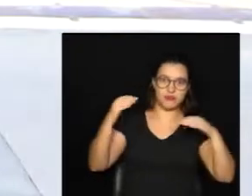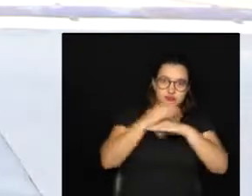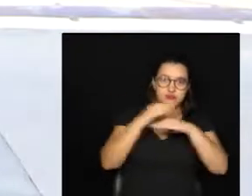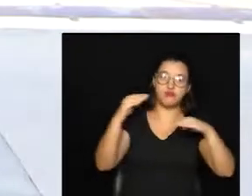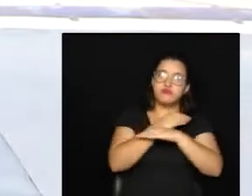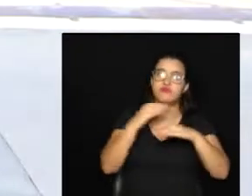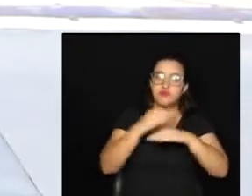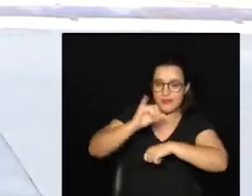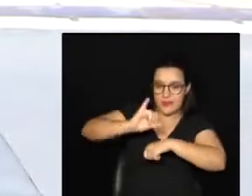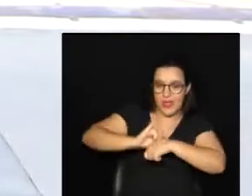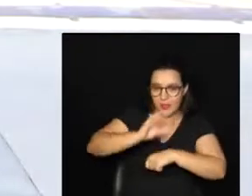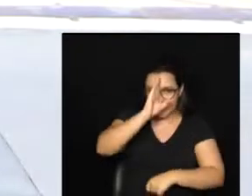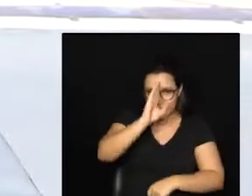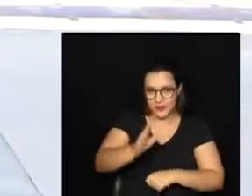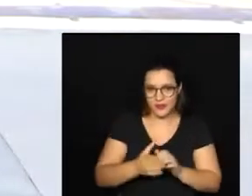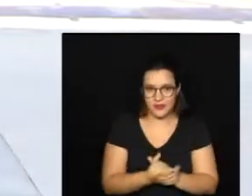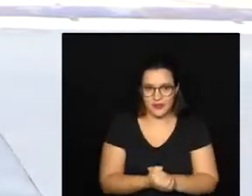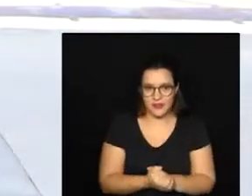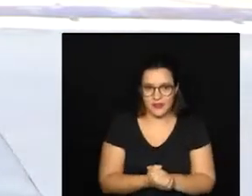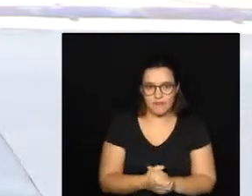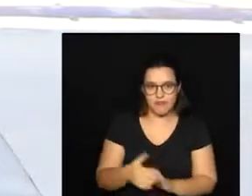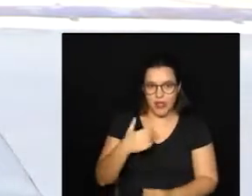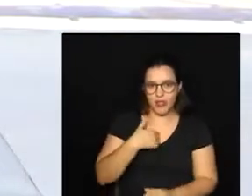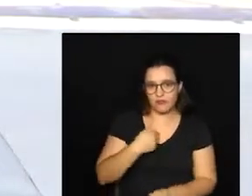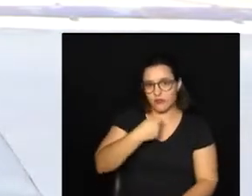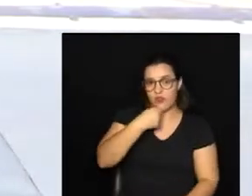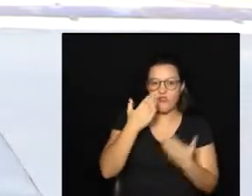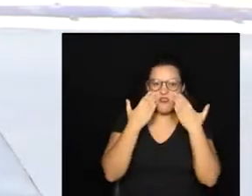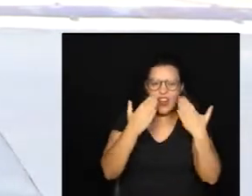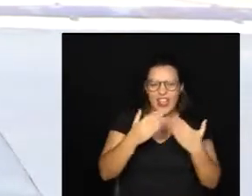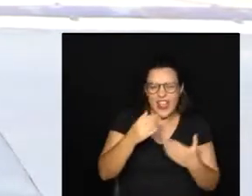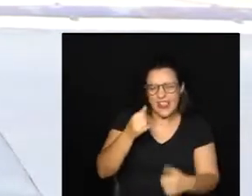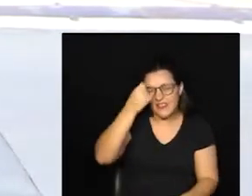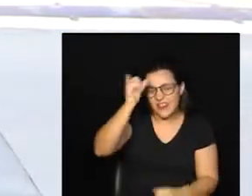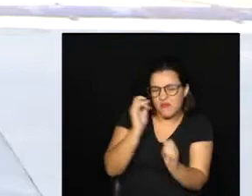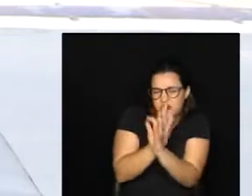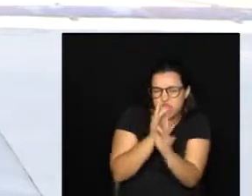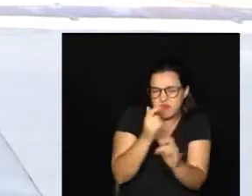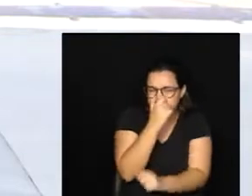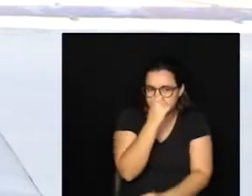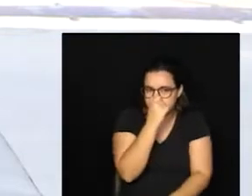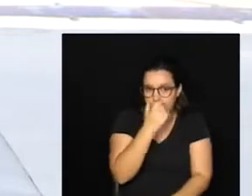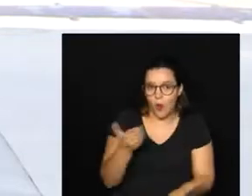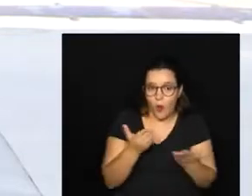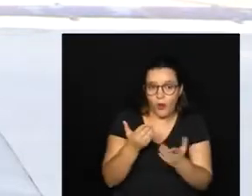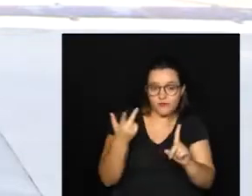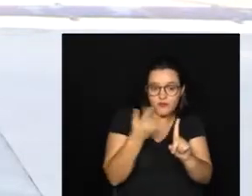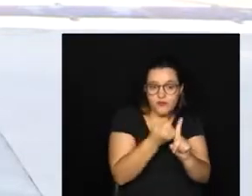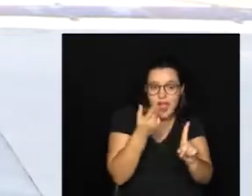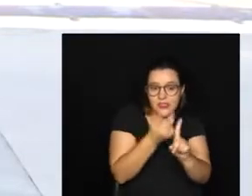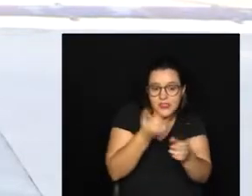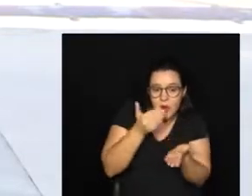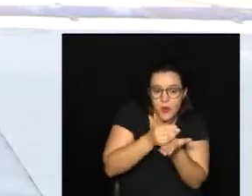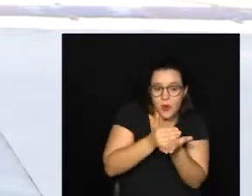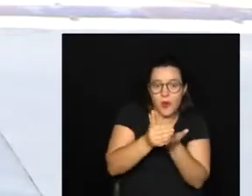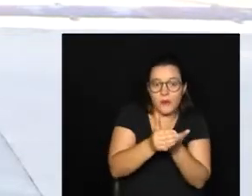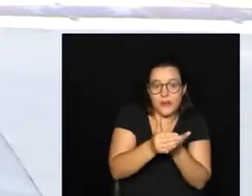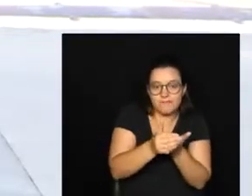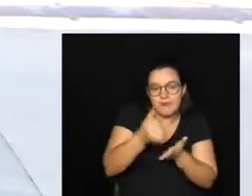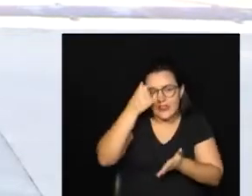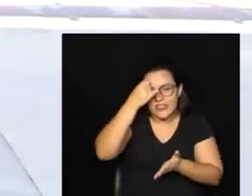na frente até para evitar qualquer tipo de aglomeração, né? E hoje começou, como você disse, a campanha de vacinação contra